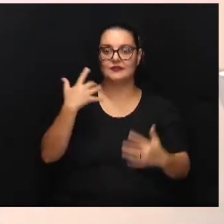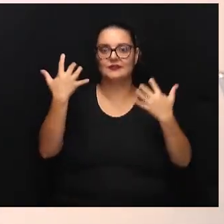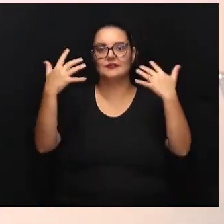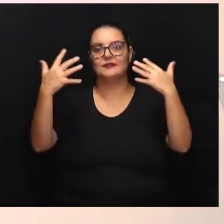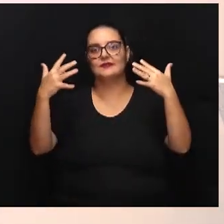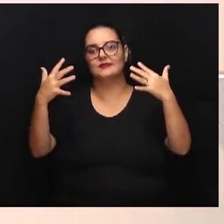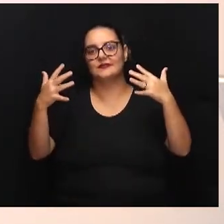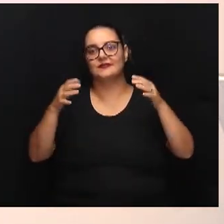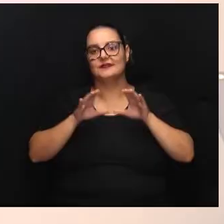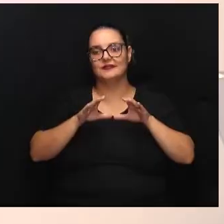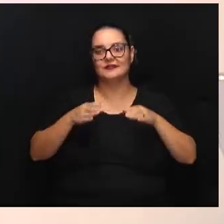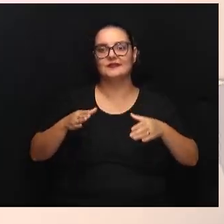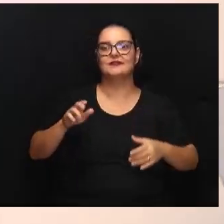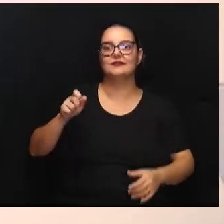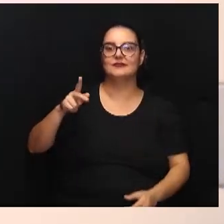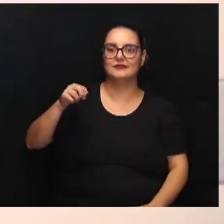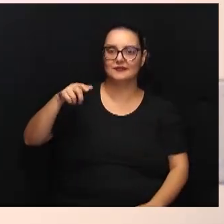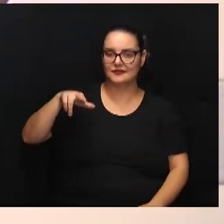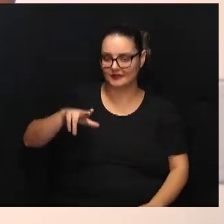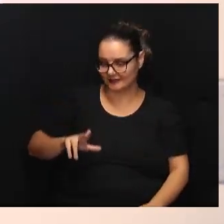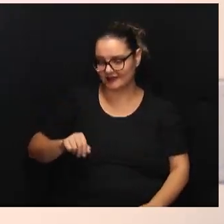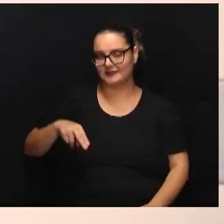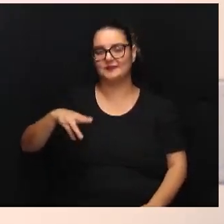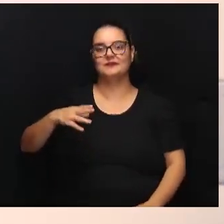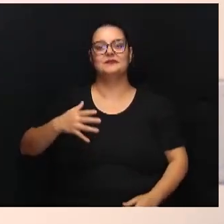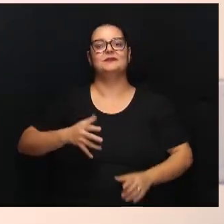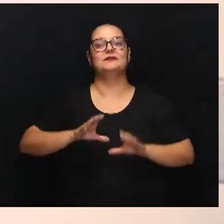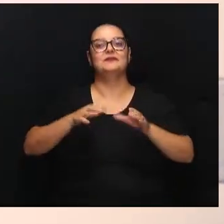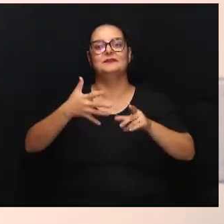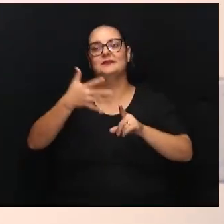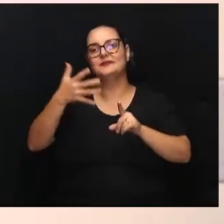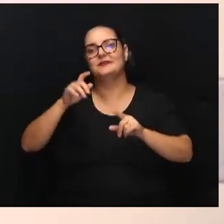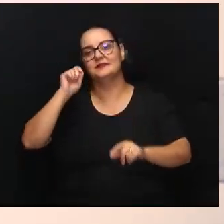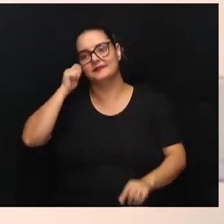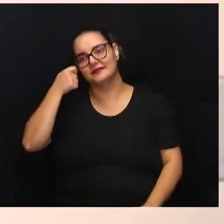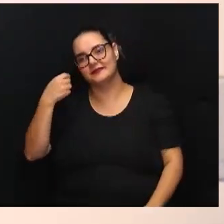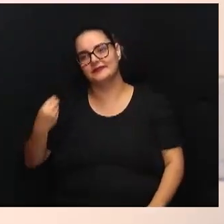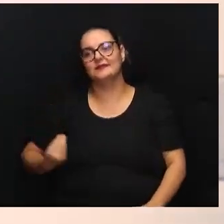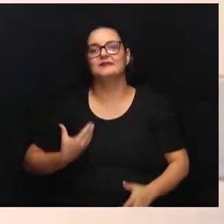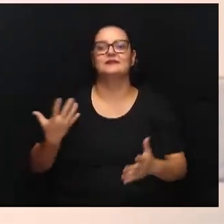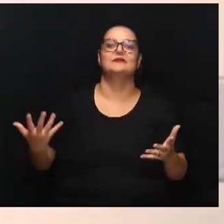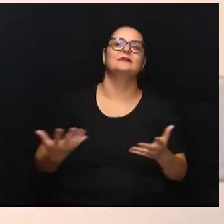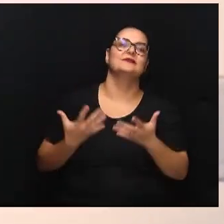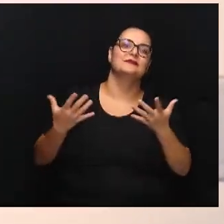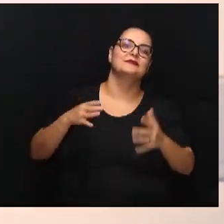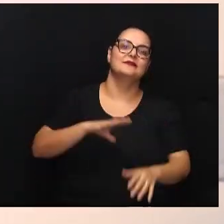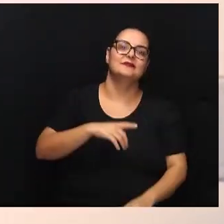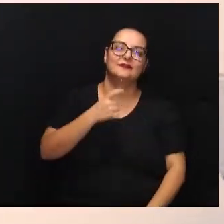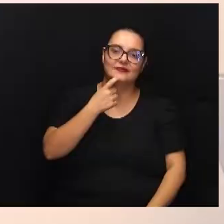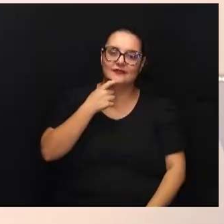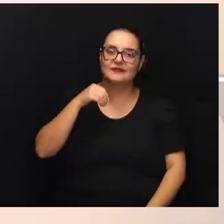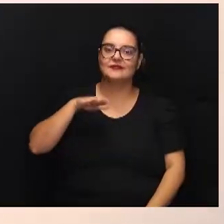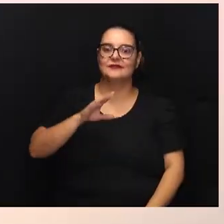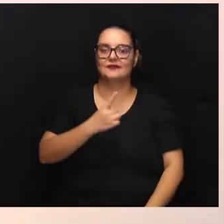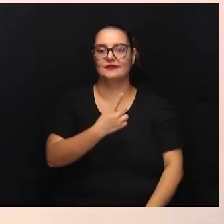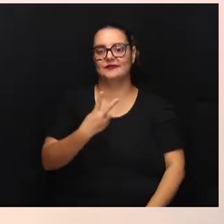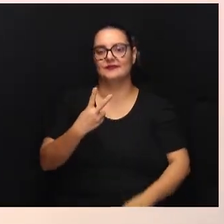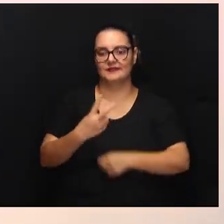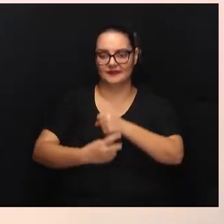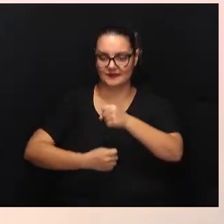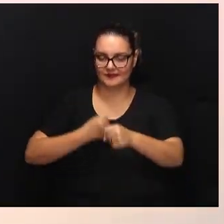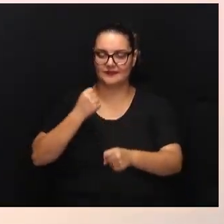comunidade trans, negra, vivente em Campinas há mais de 12 anos, vivendo e resistindo dentro